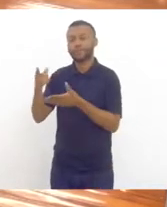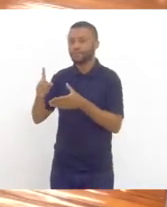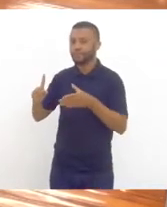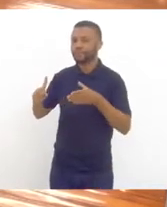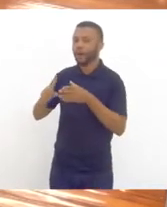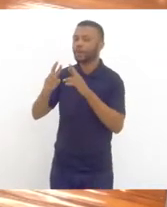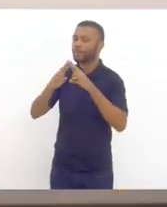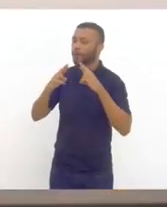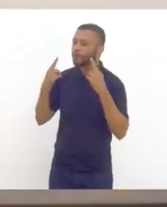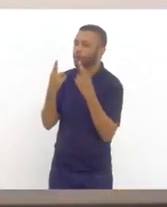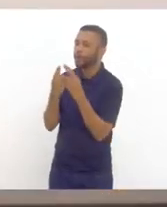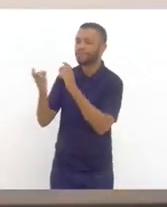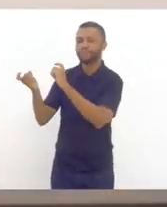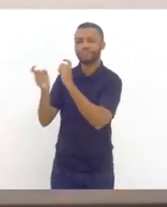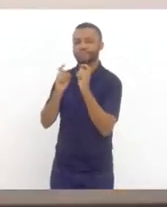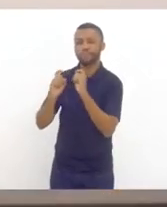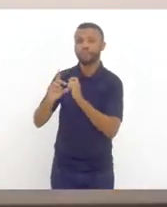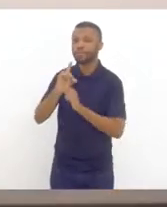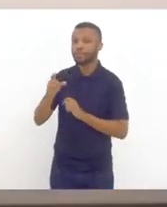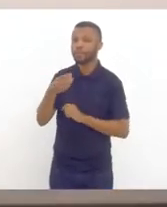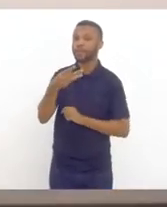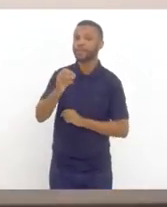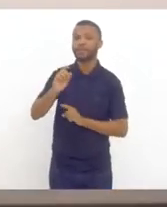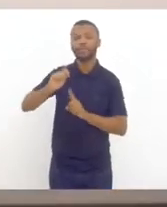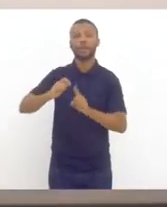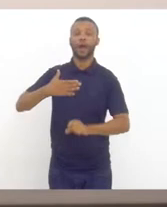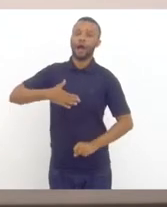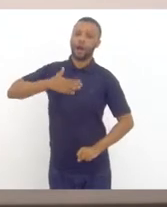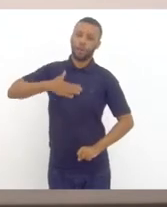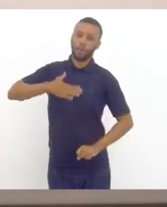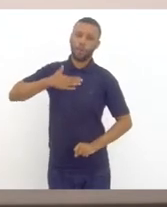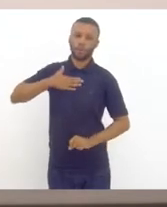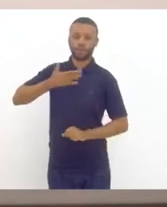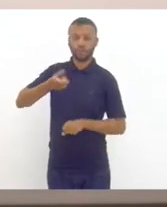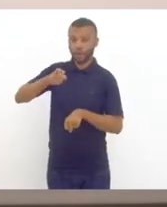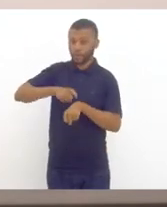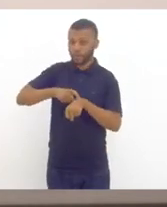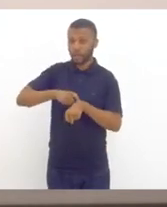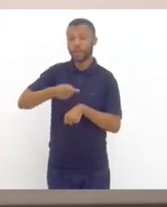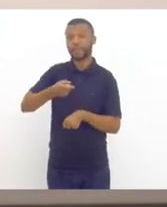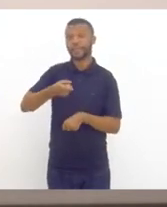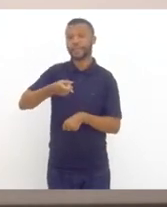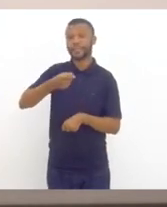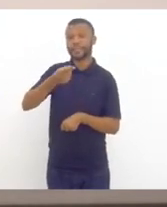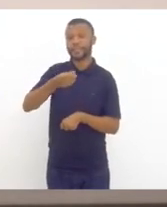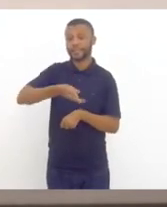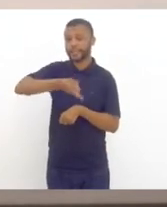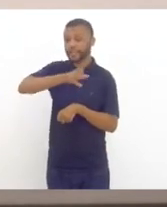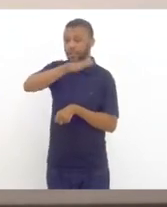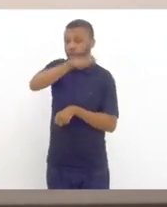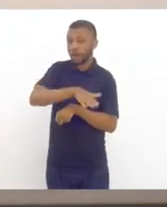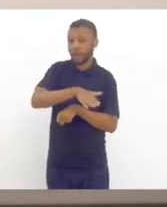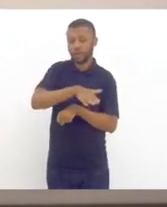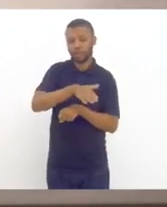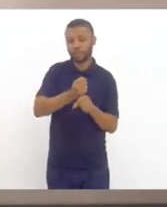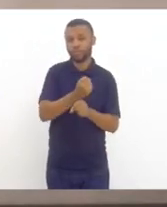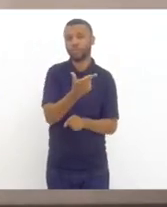reunião, no dia 30 de agosto, a partir das 15 horas daquele ano. E, nesta reunião,